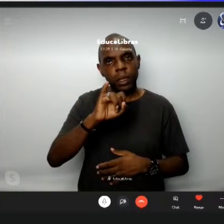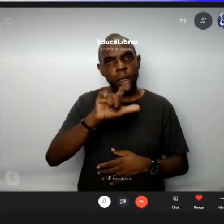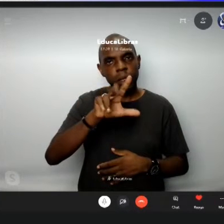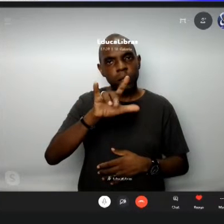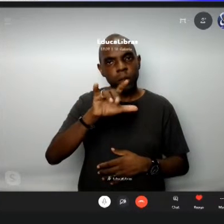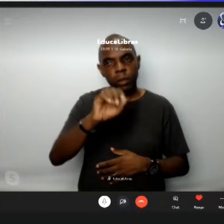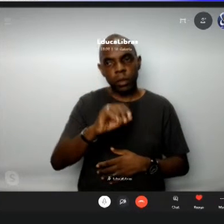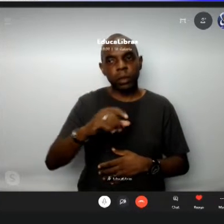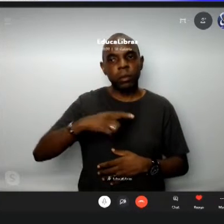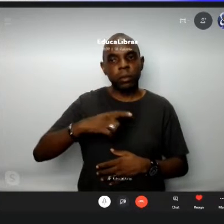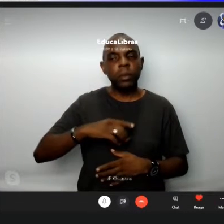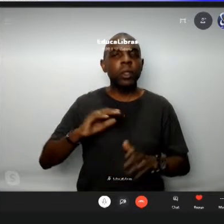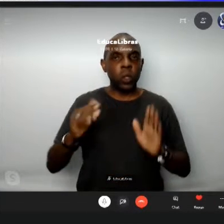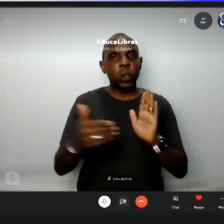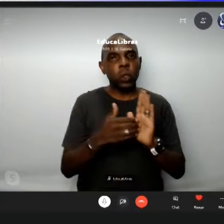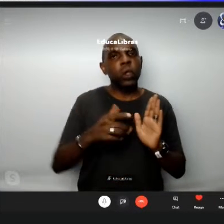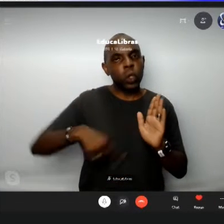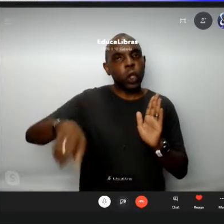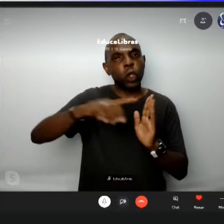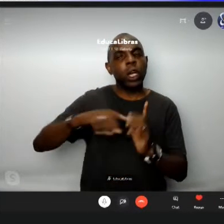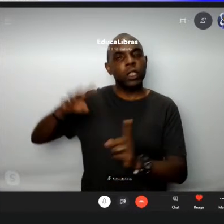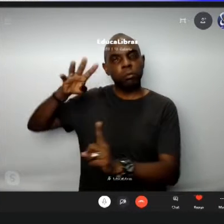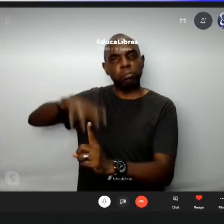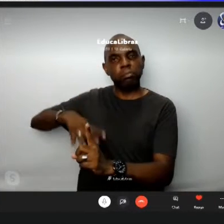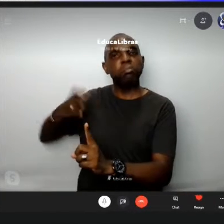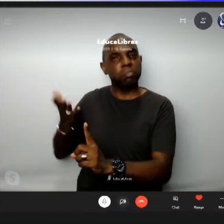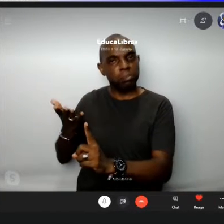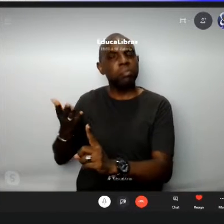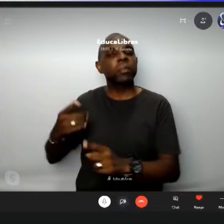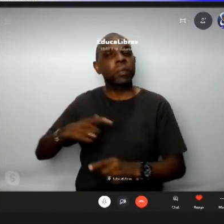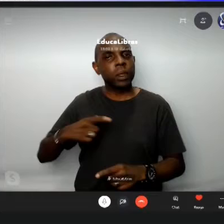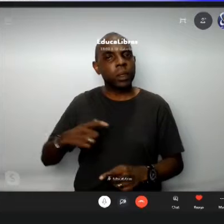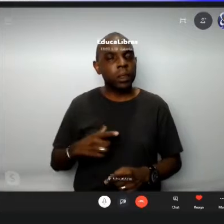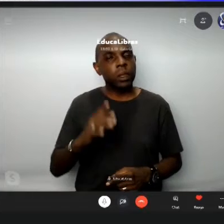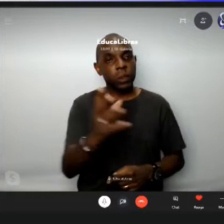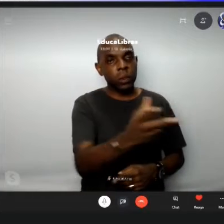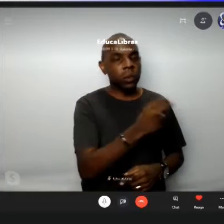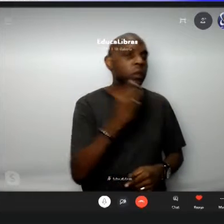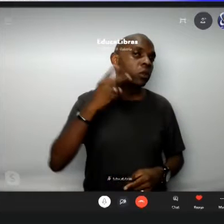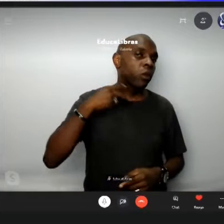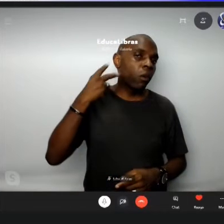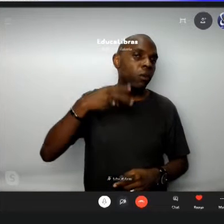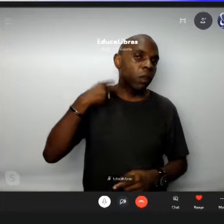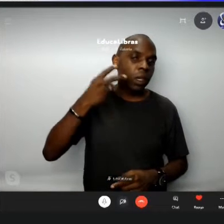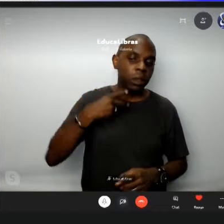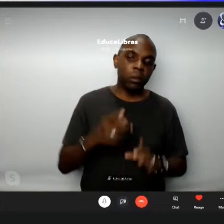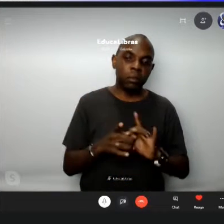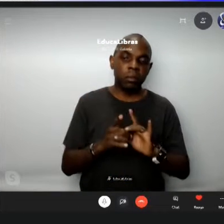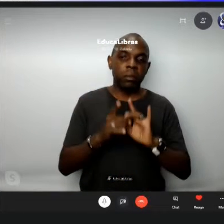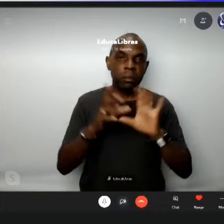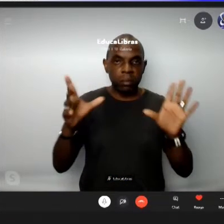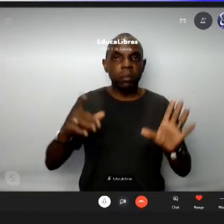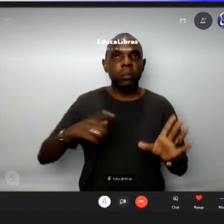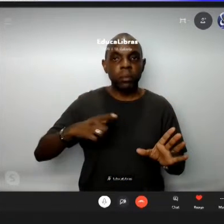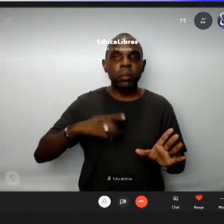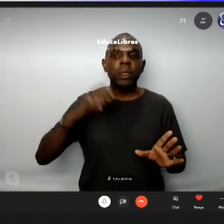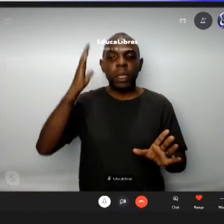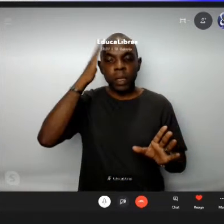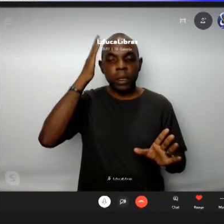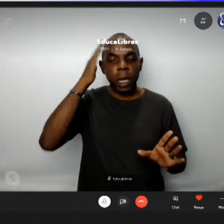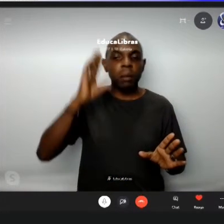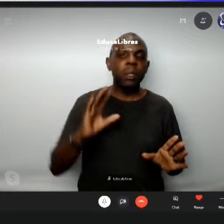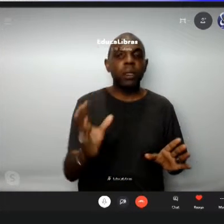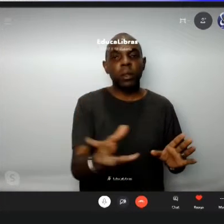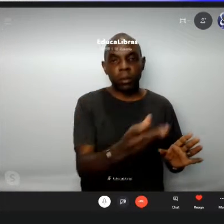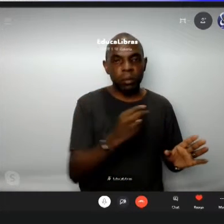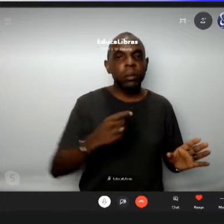desta segunda-feira, 9 de novembro, durou quase 3 horas e, de forma remota, os vereadores aprovaram por unanimidade os